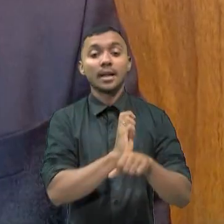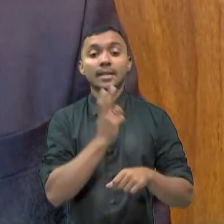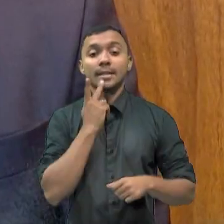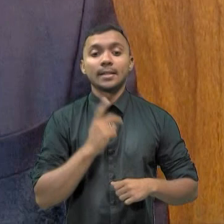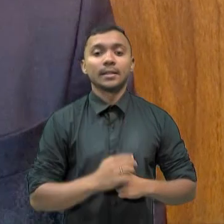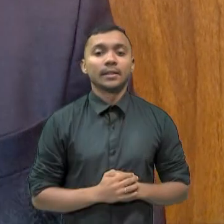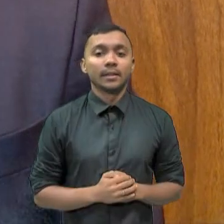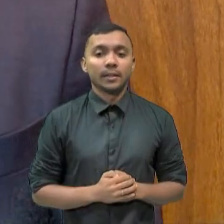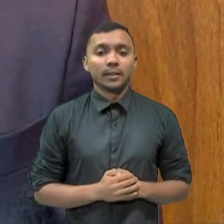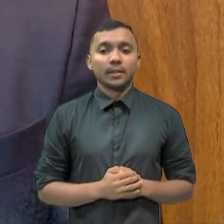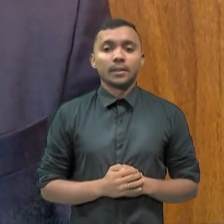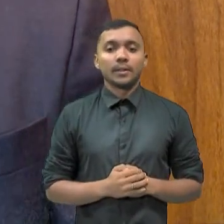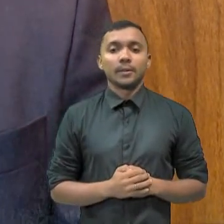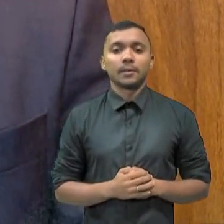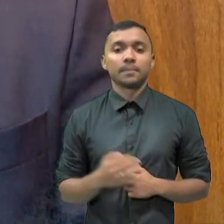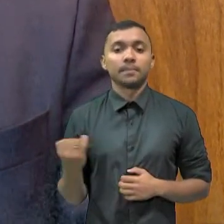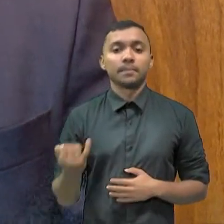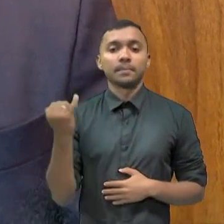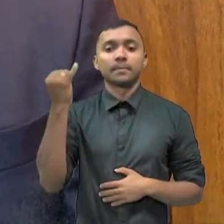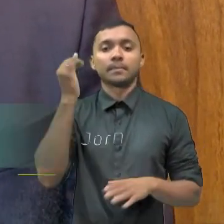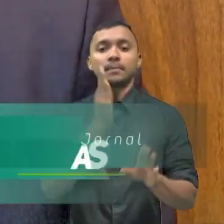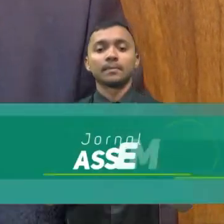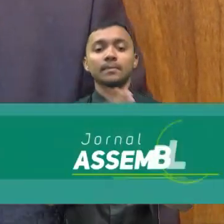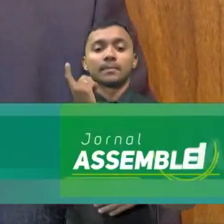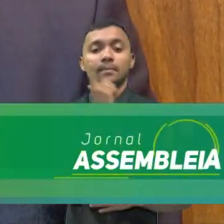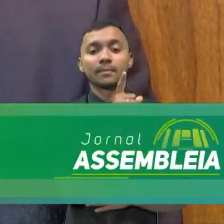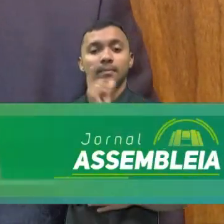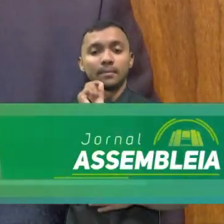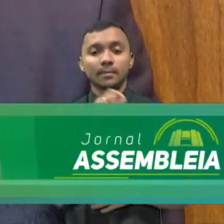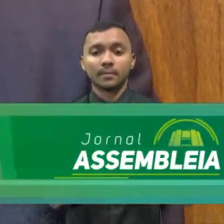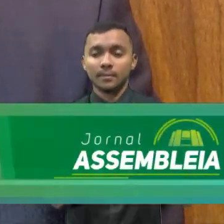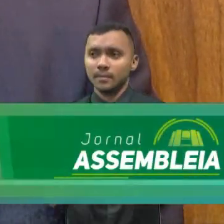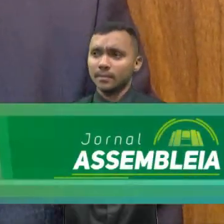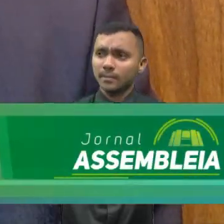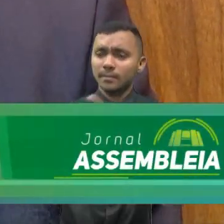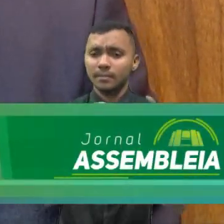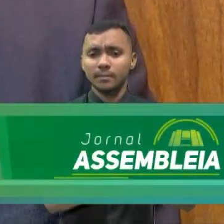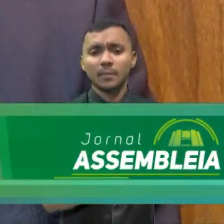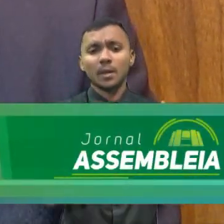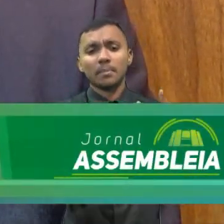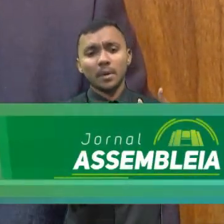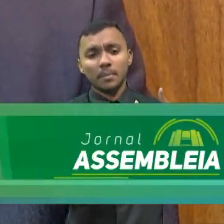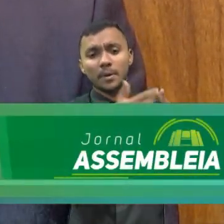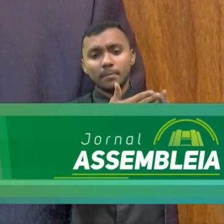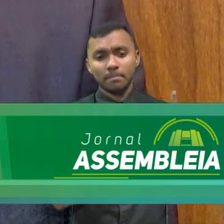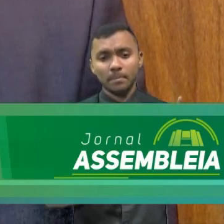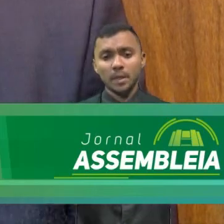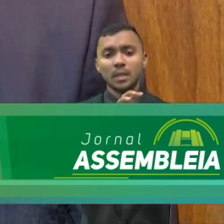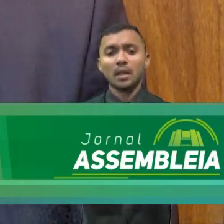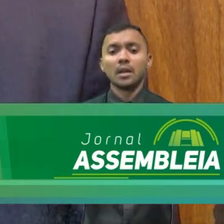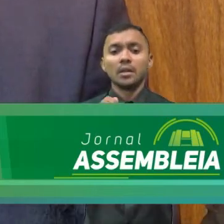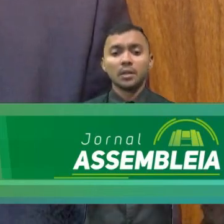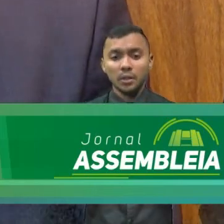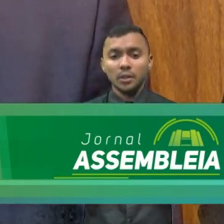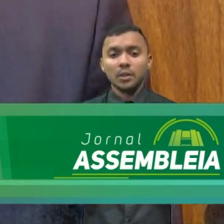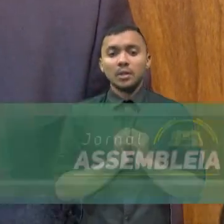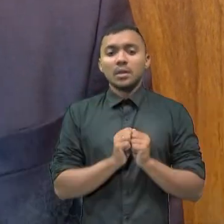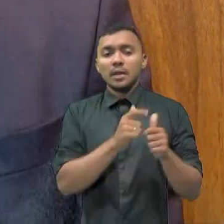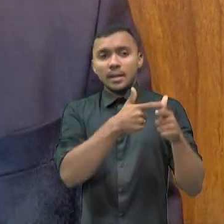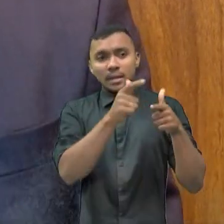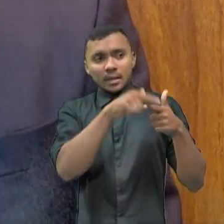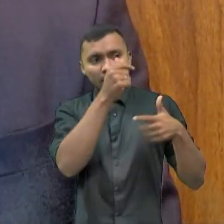Será fundamental para que nós possamos rediscutir o papel do Parlamento Estadual com relação às grandes questões da